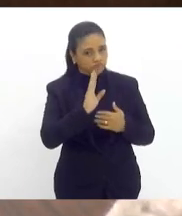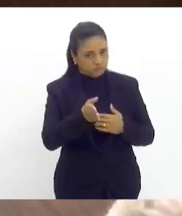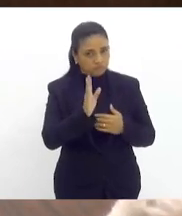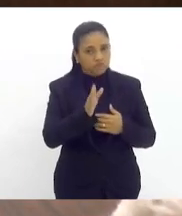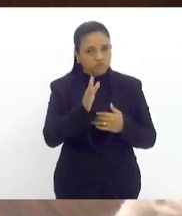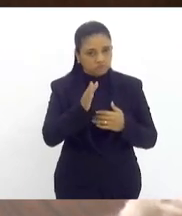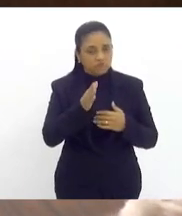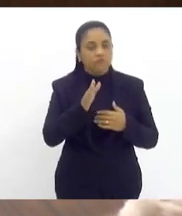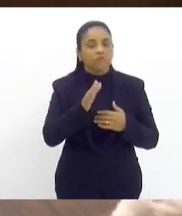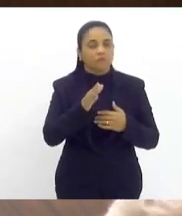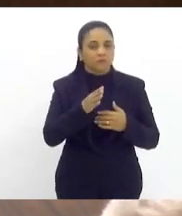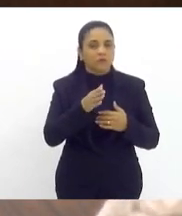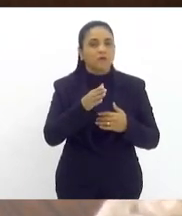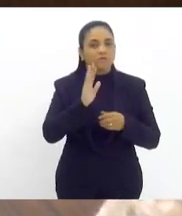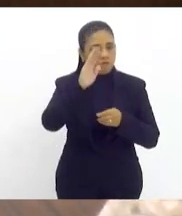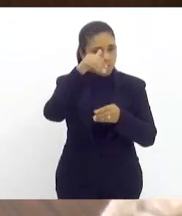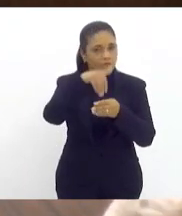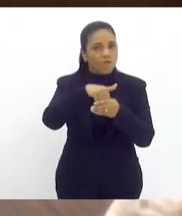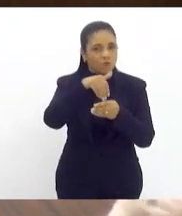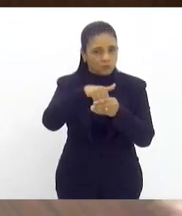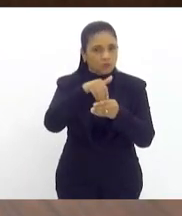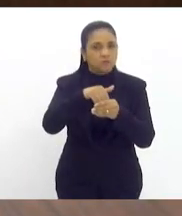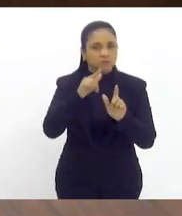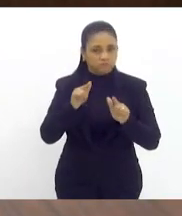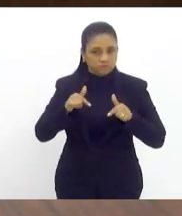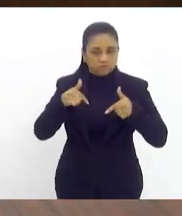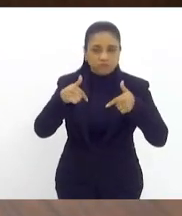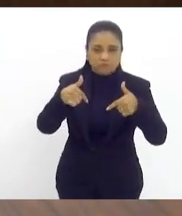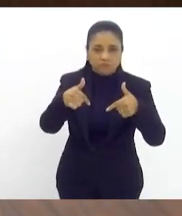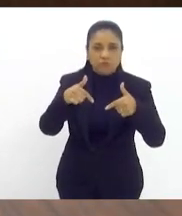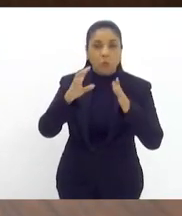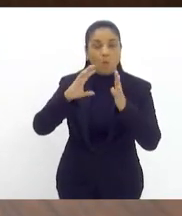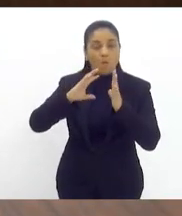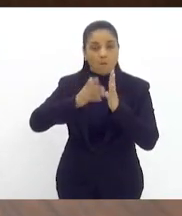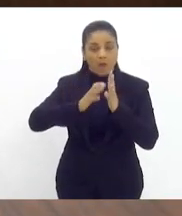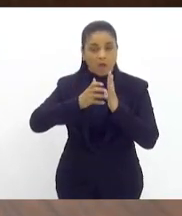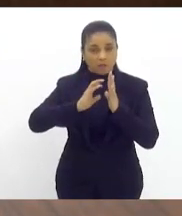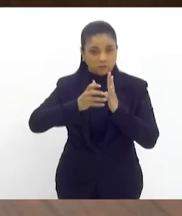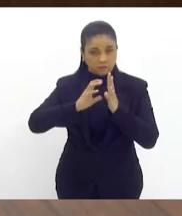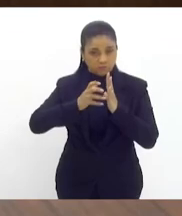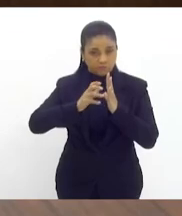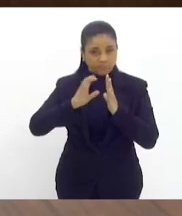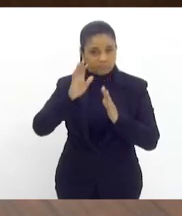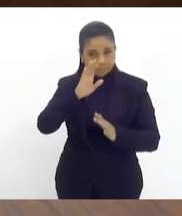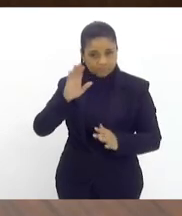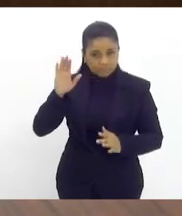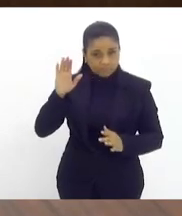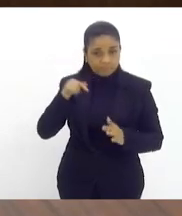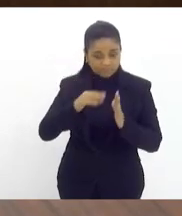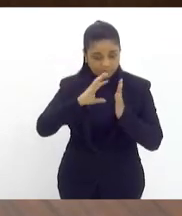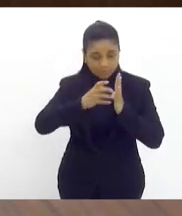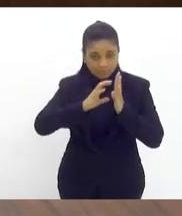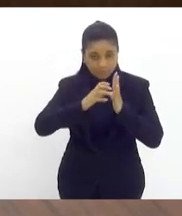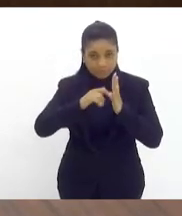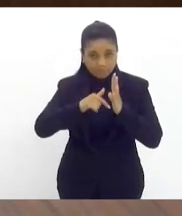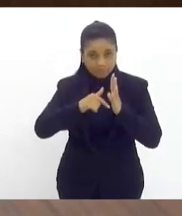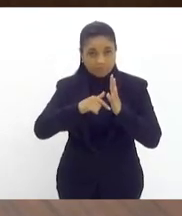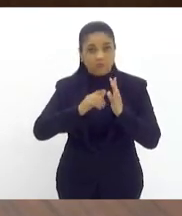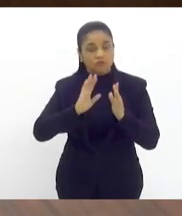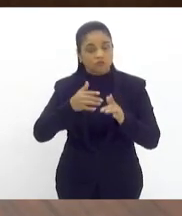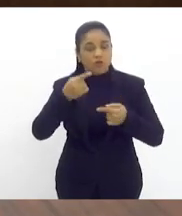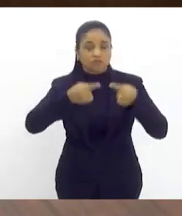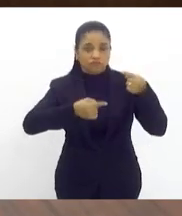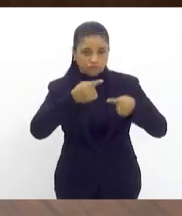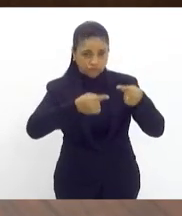uma ação de um partido político questionando isso. Mas como eu acho que o caráter